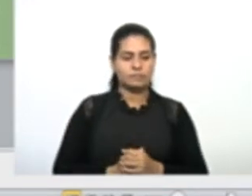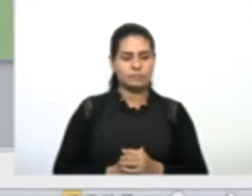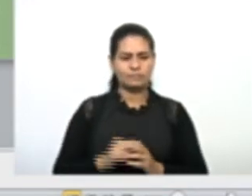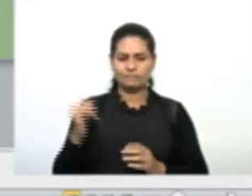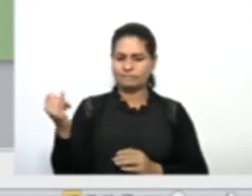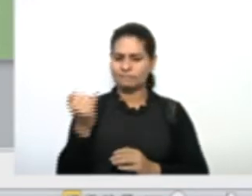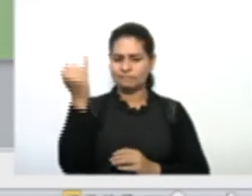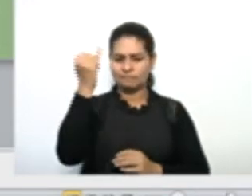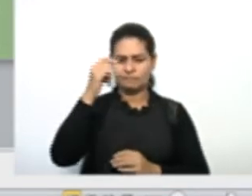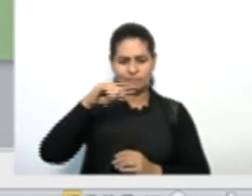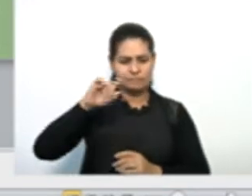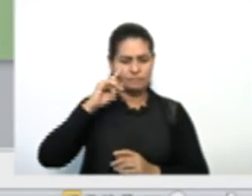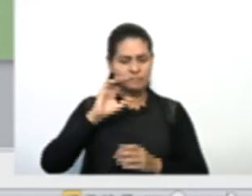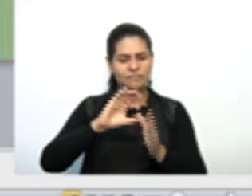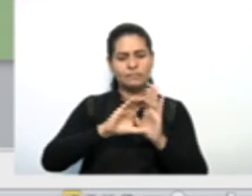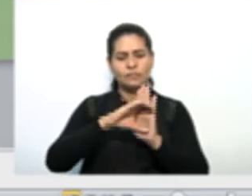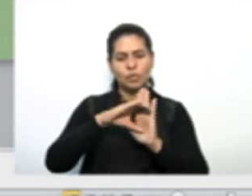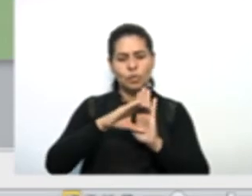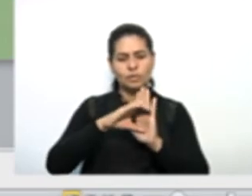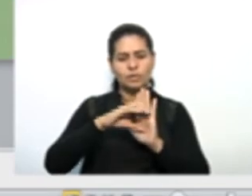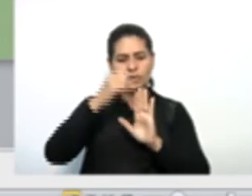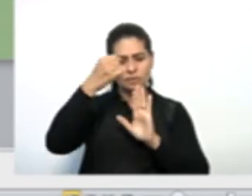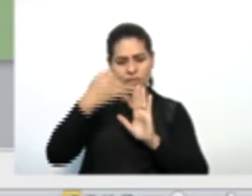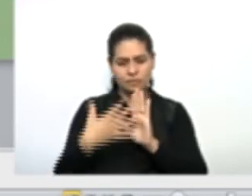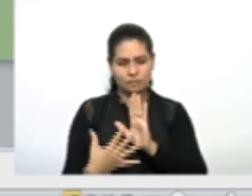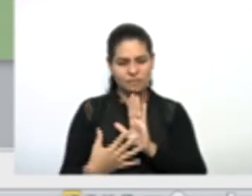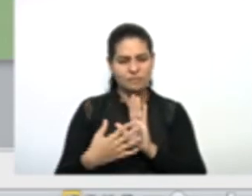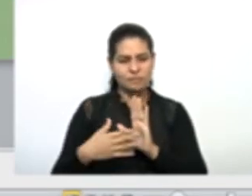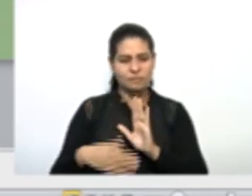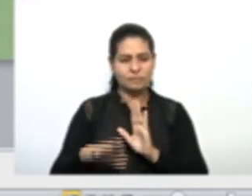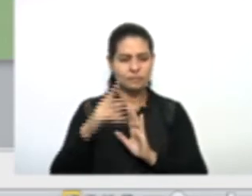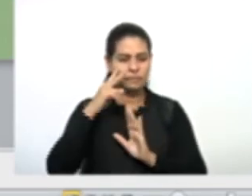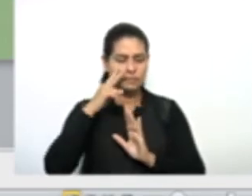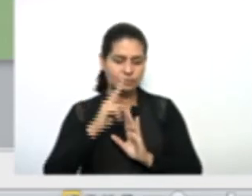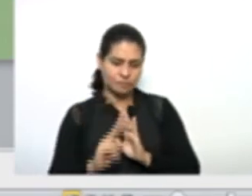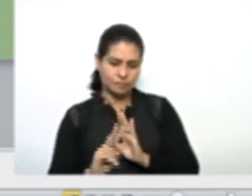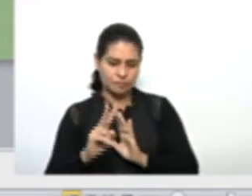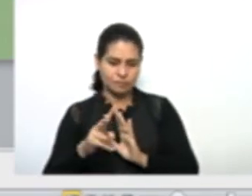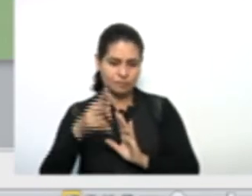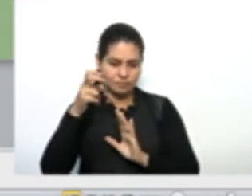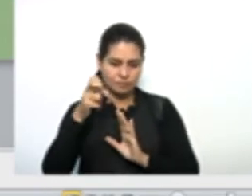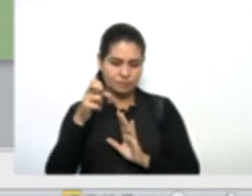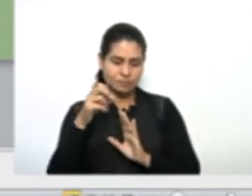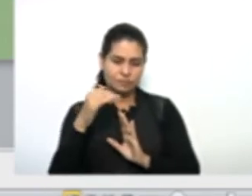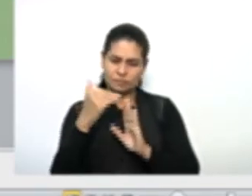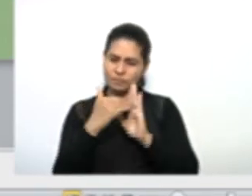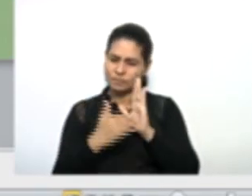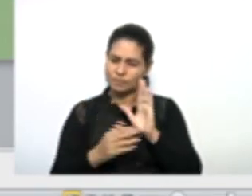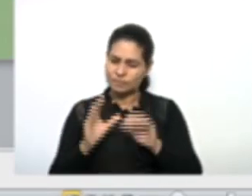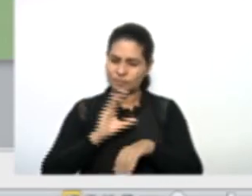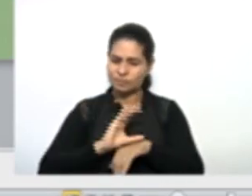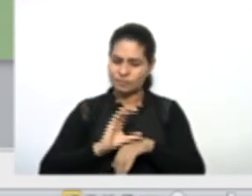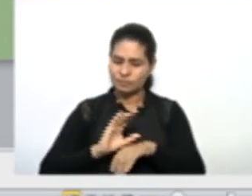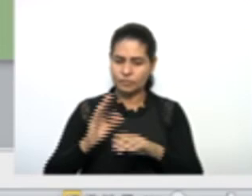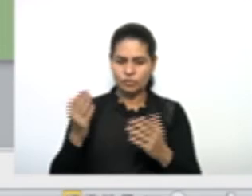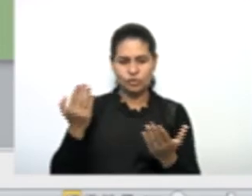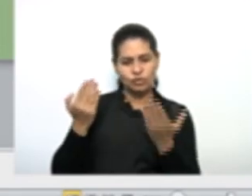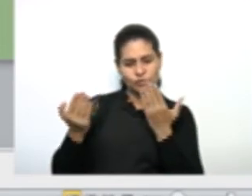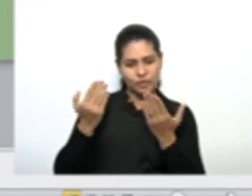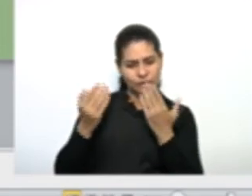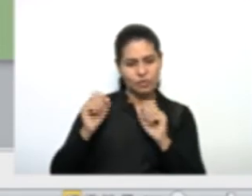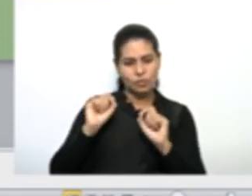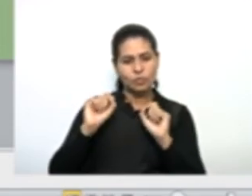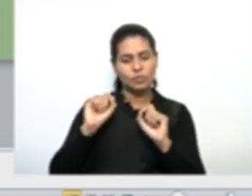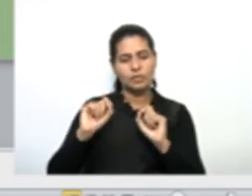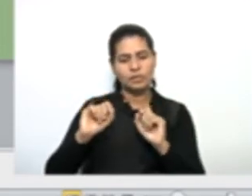É importante esse primeiro conceito. Acho que para a gente, nessa etapa do curso, acho que é bem importante a gente conseguir diferenciar o que são